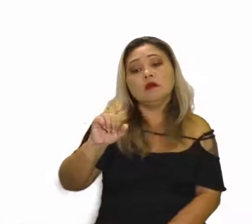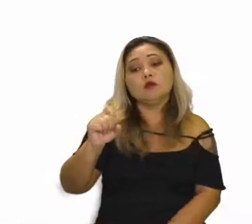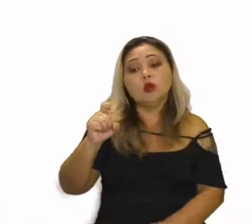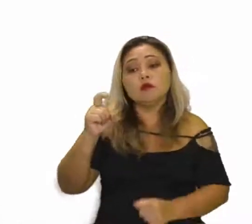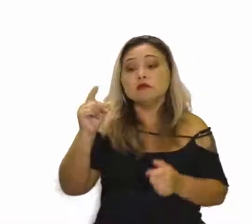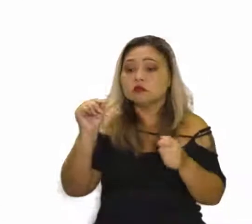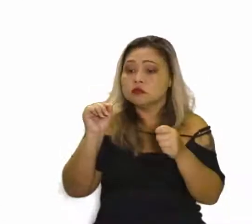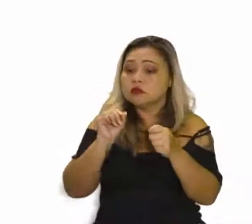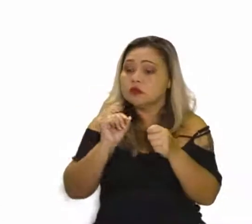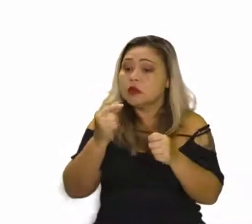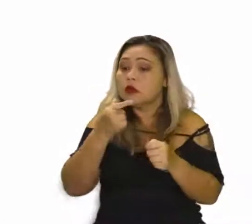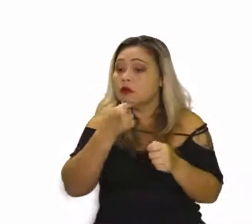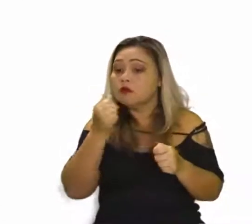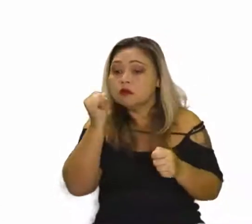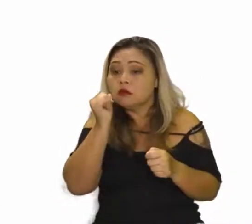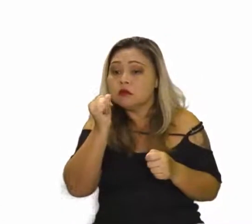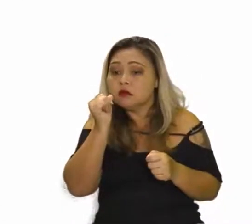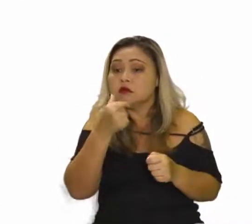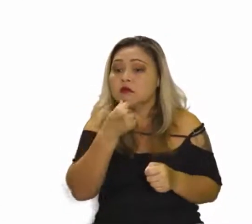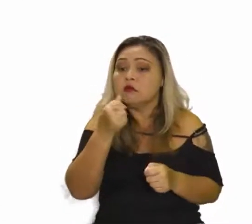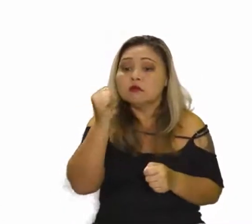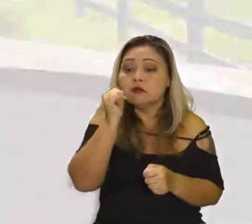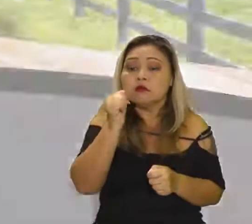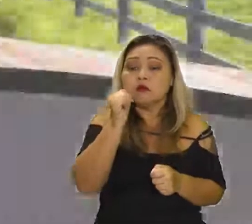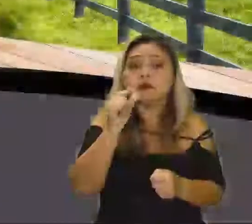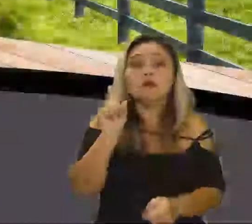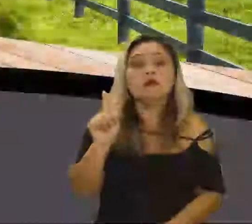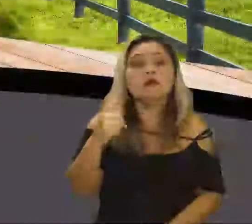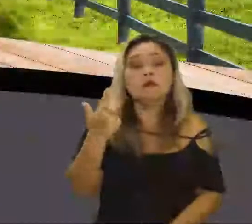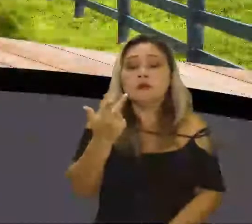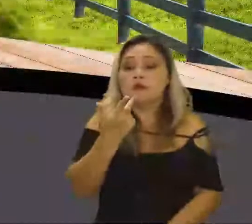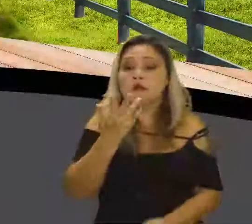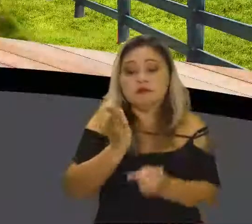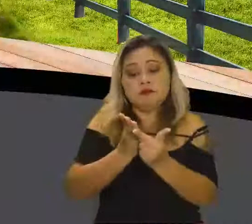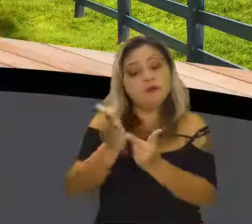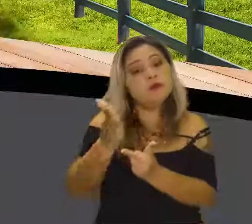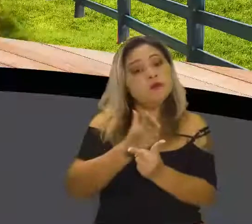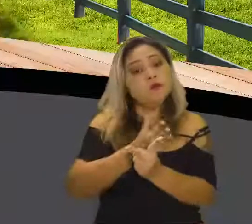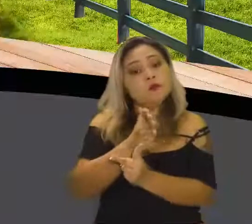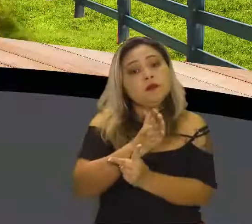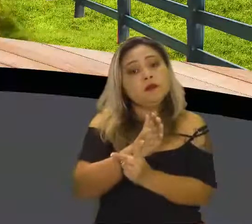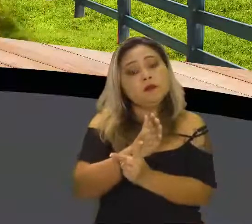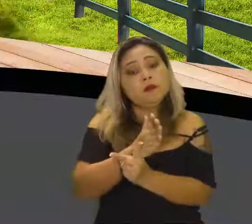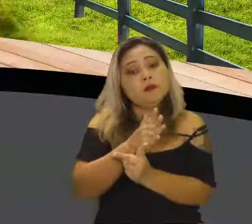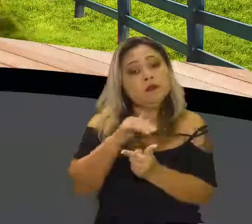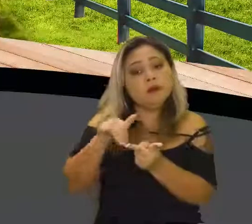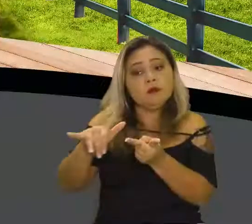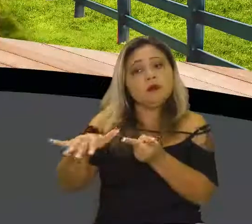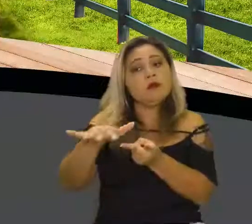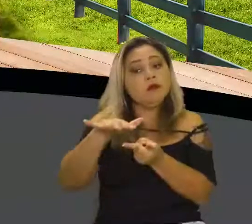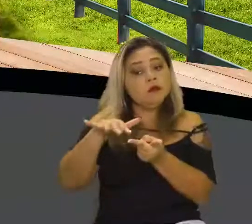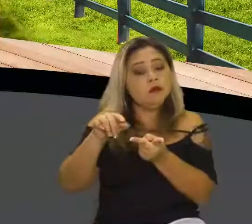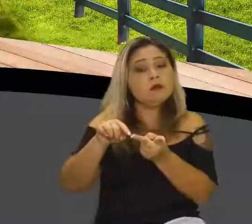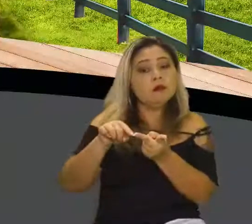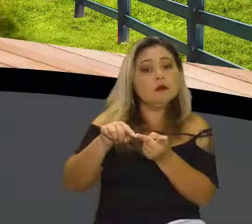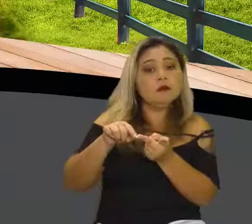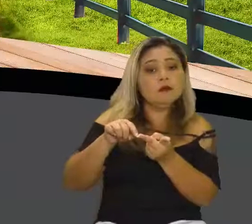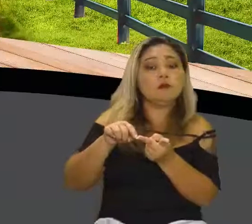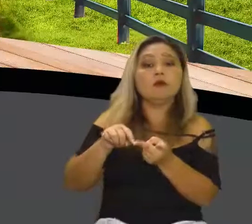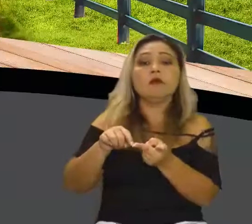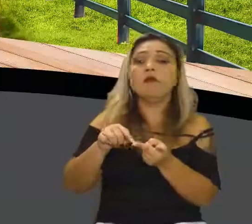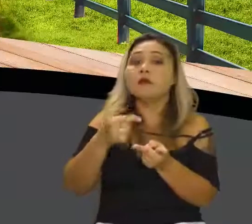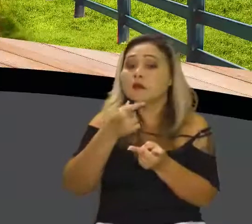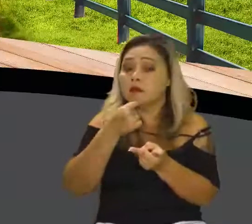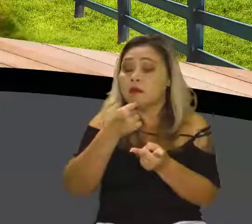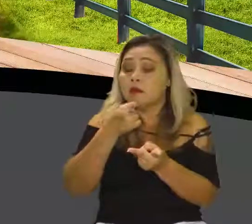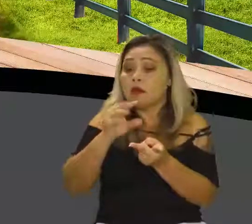maturidade sexual, vou até assinar aqui, ó, bem prontinho. Eu estou falando de duas situações. Uma situação, maturidade sexual